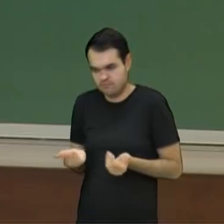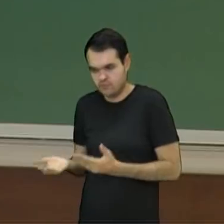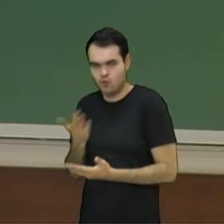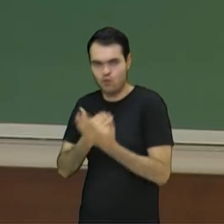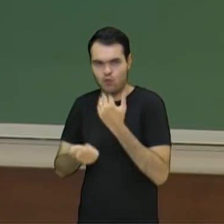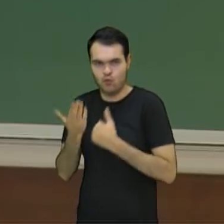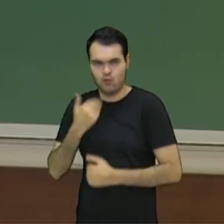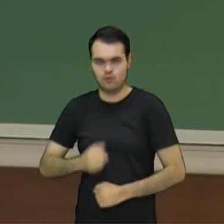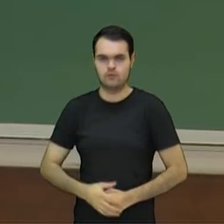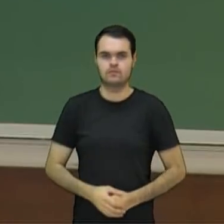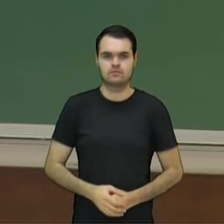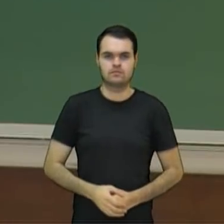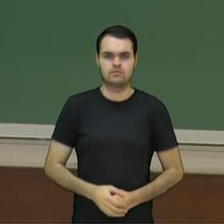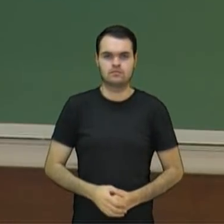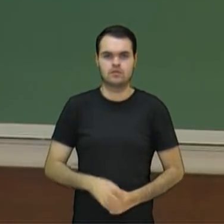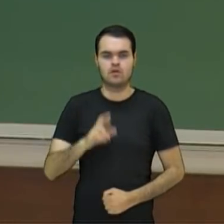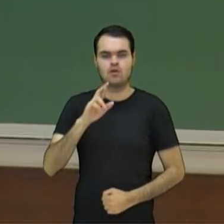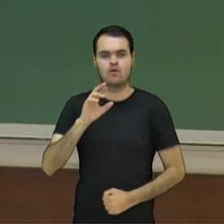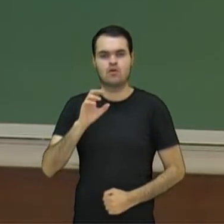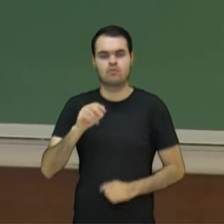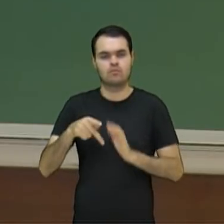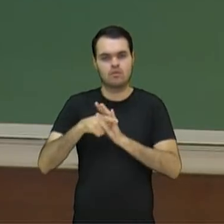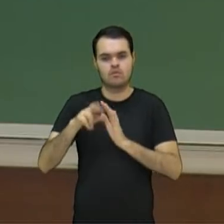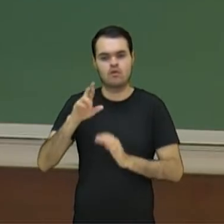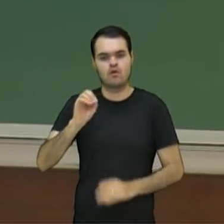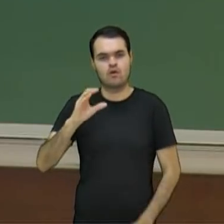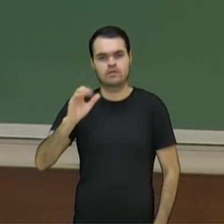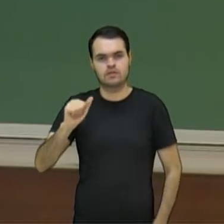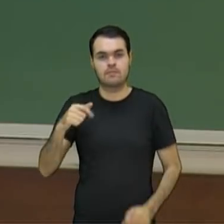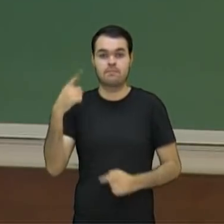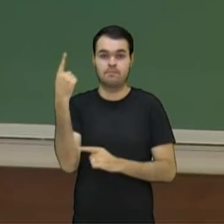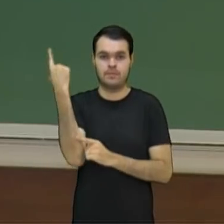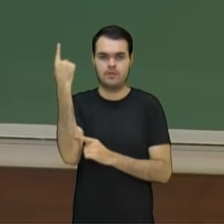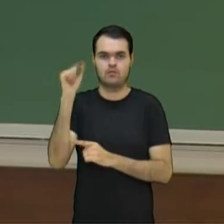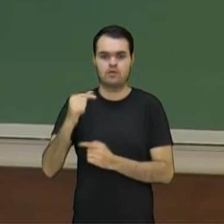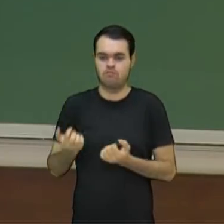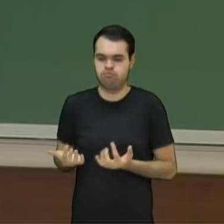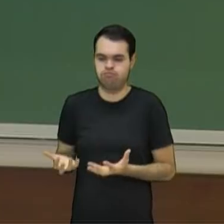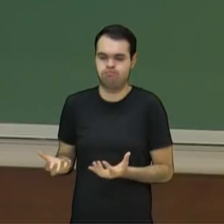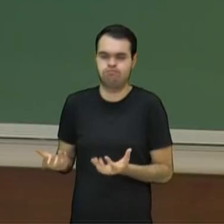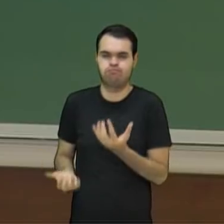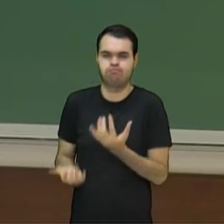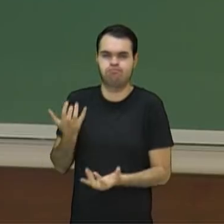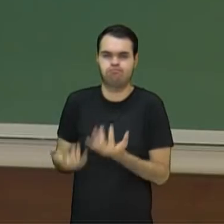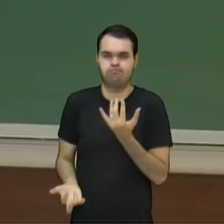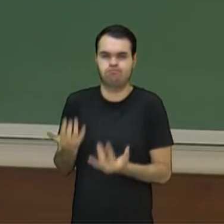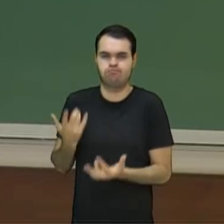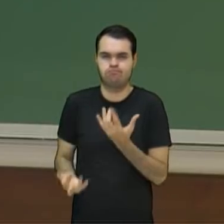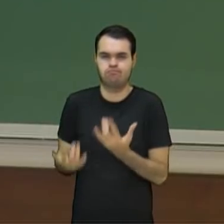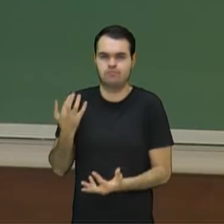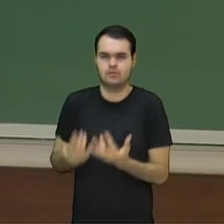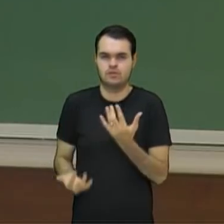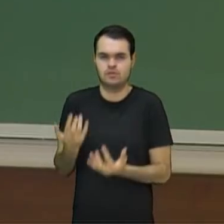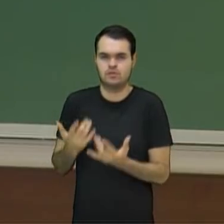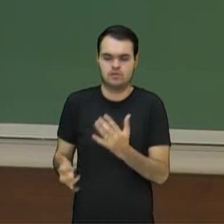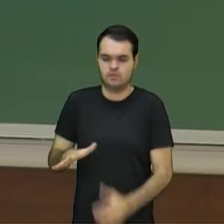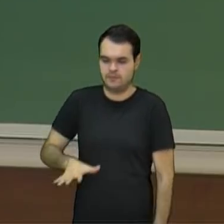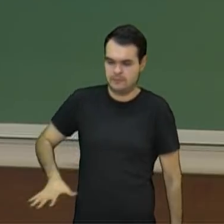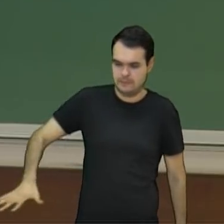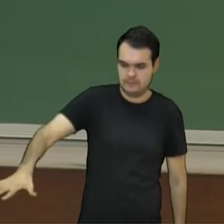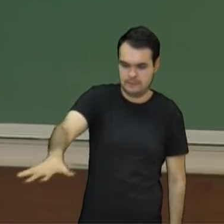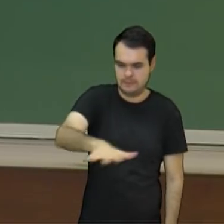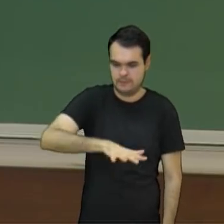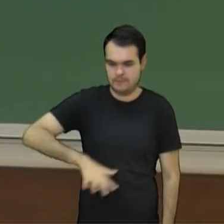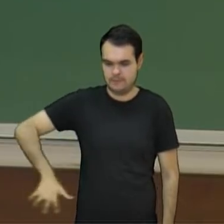na agricultura de roça, ocorre, em primeiro lugar, a queimada, que é para poder deixar o solo pronto para o